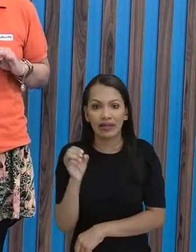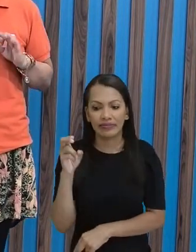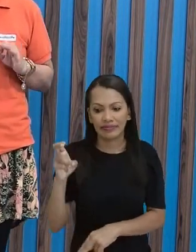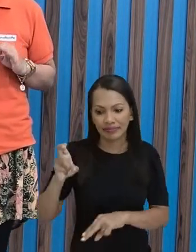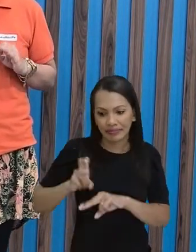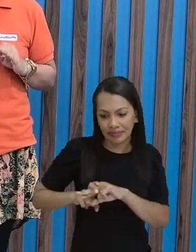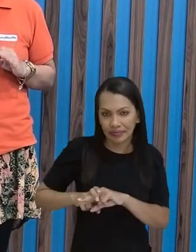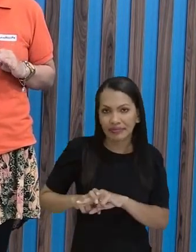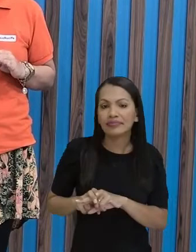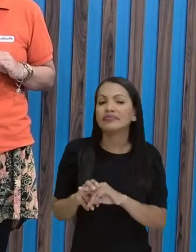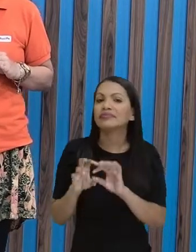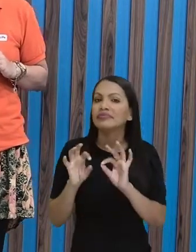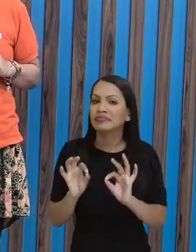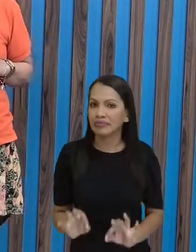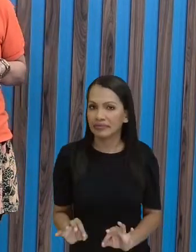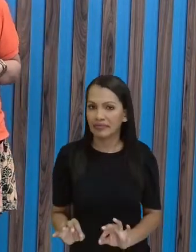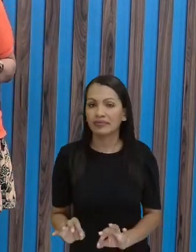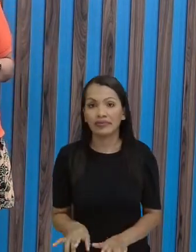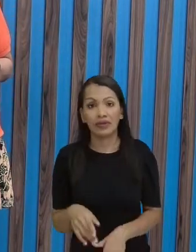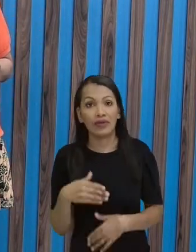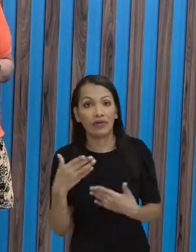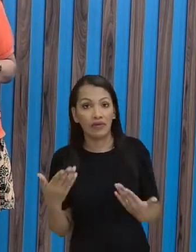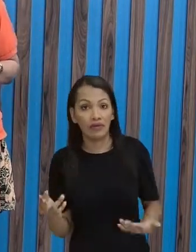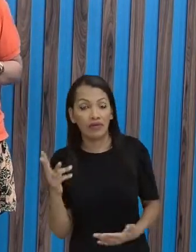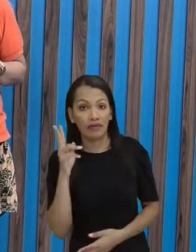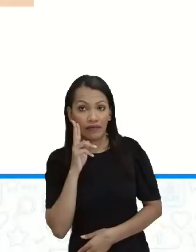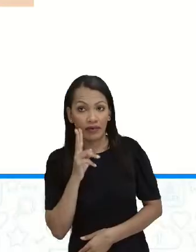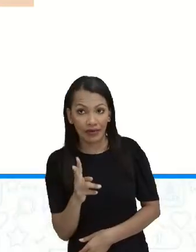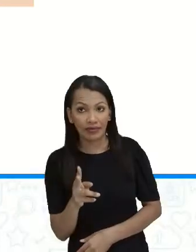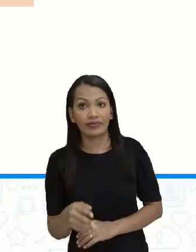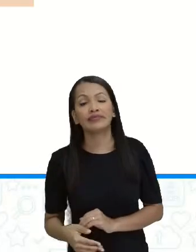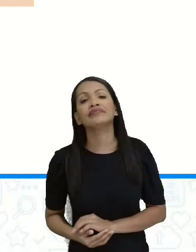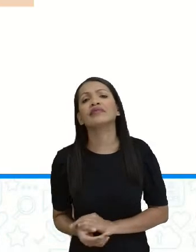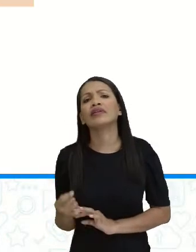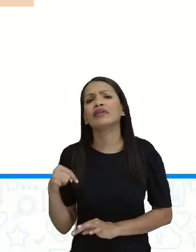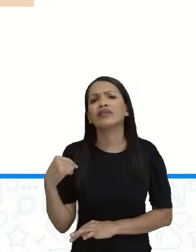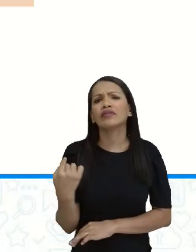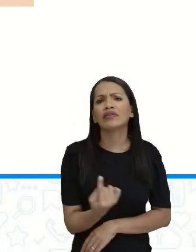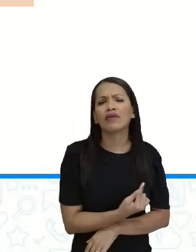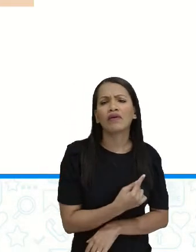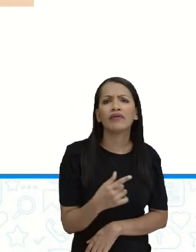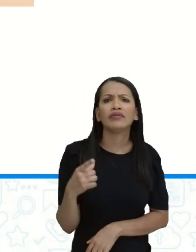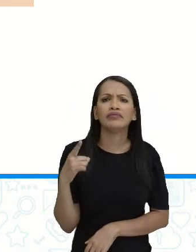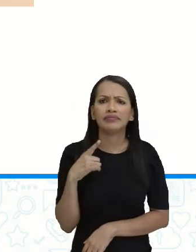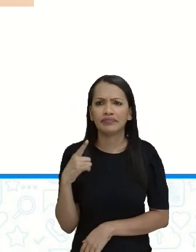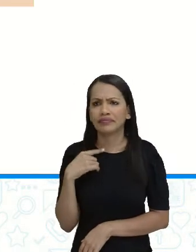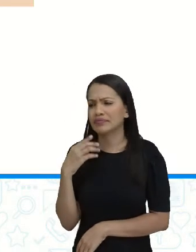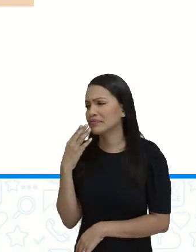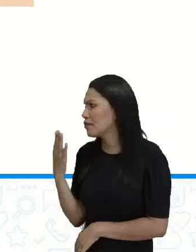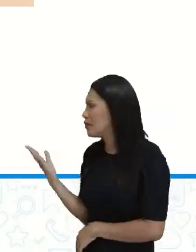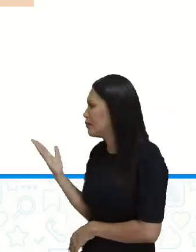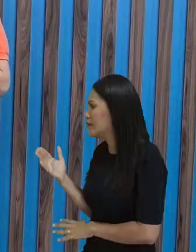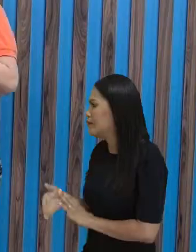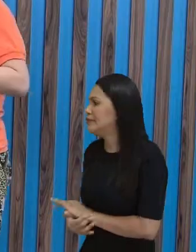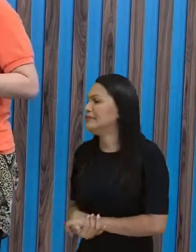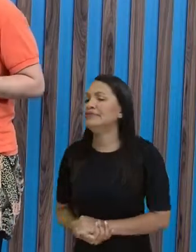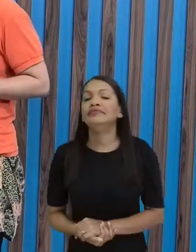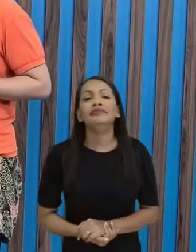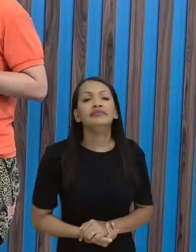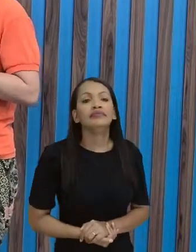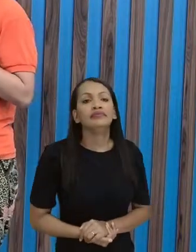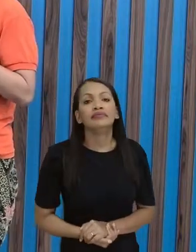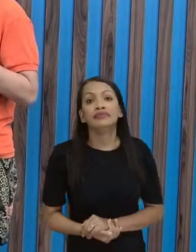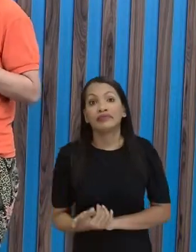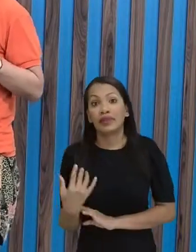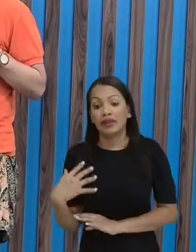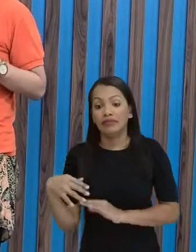crianças? 10 assentos. Então, vejam só. Nós temos aí, novamente, o algoritmo, a continha,